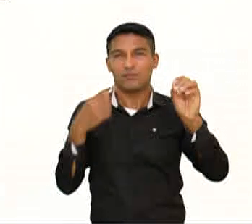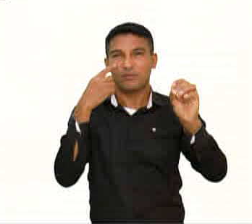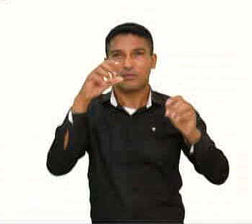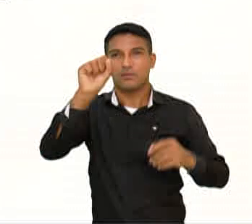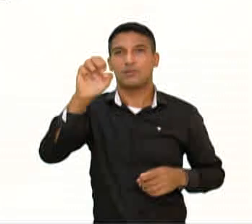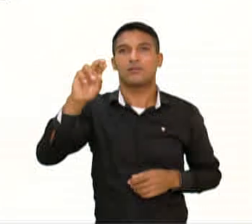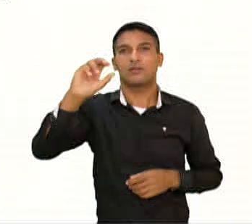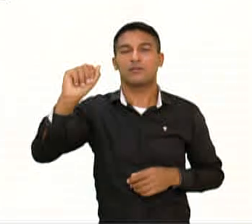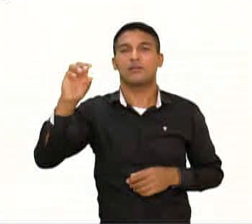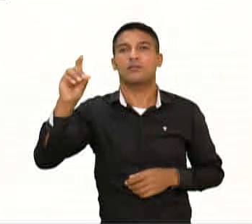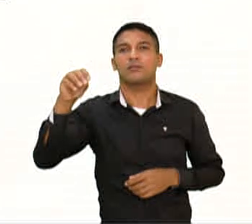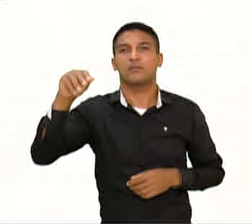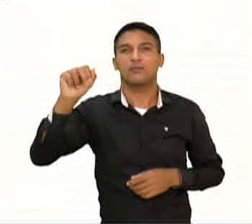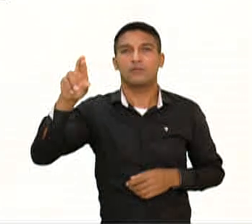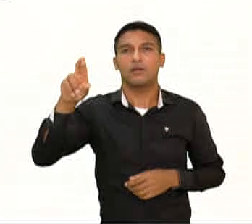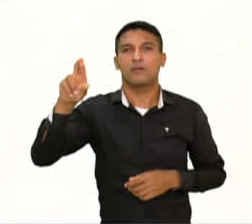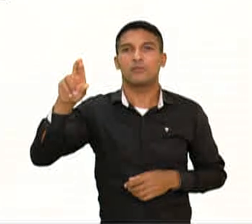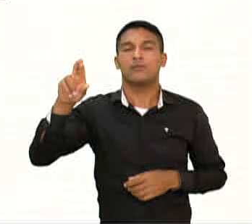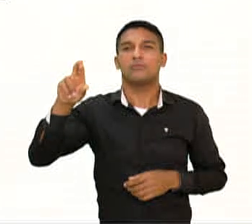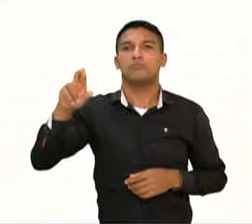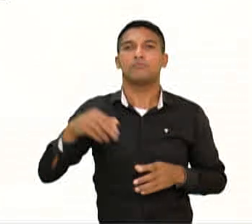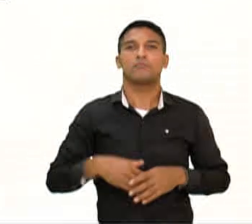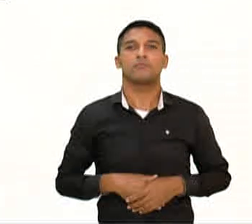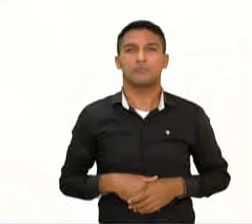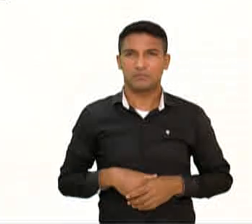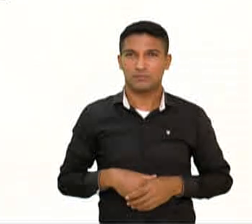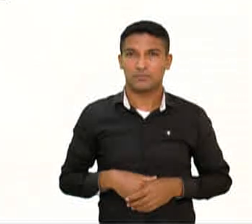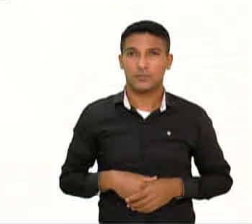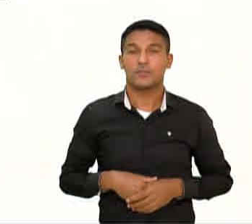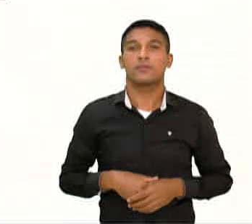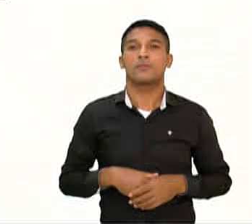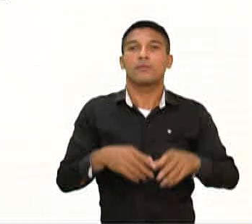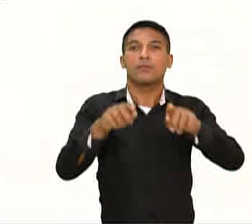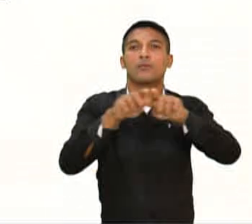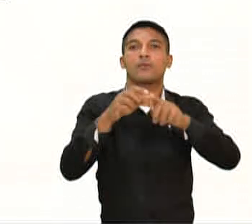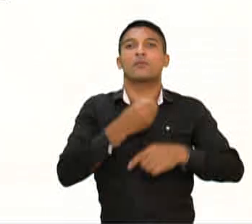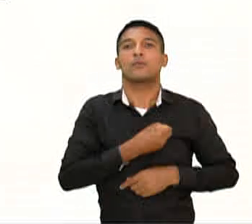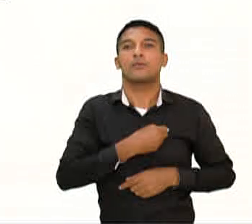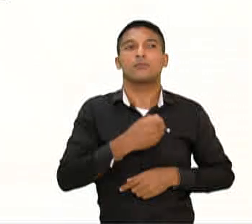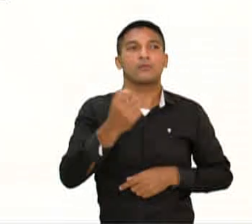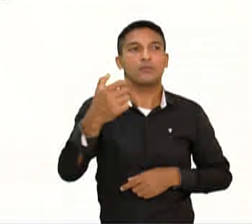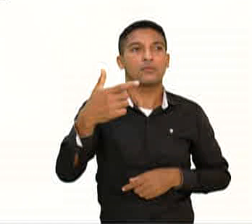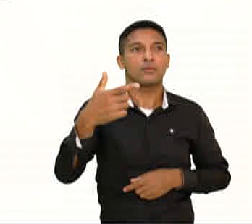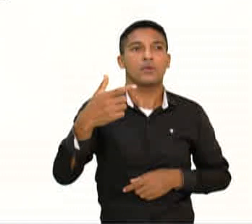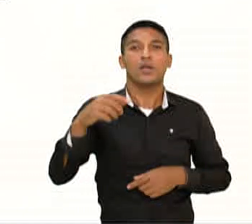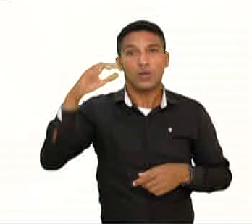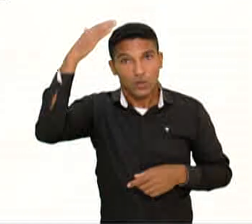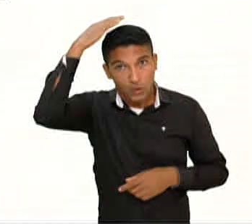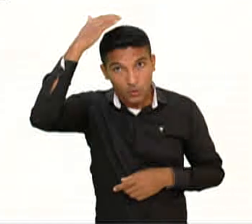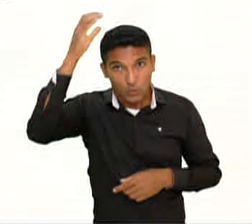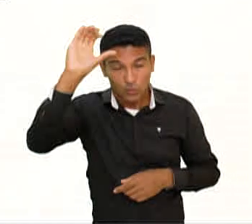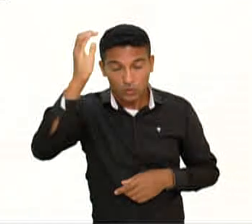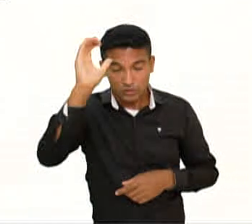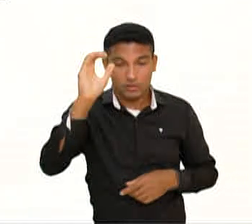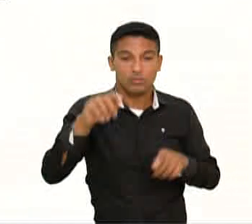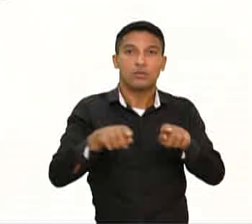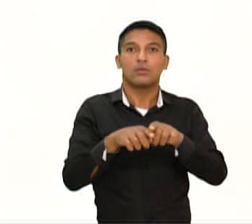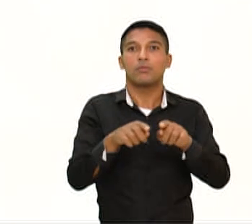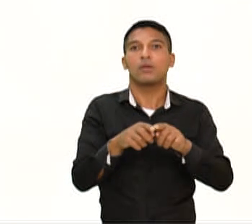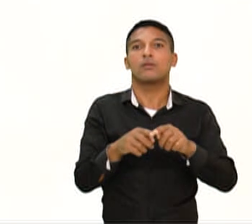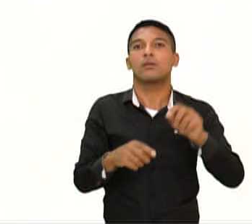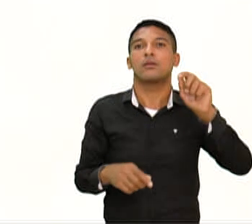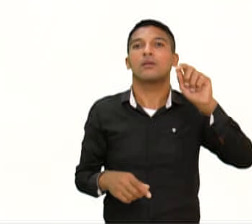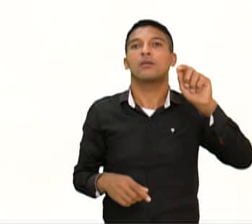sofrem declínio. Número 2. Tanto Curitiba quanto Guarapuava têm seus tipos climáticos influenciados pela